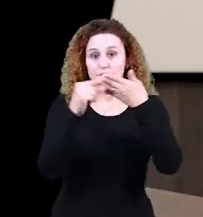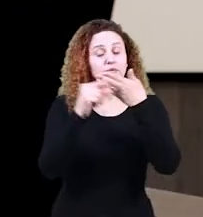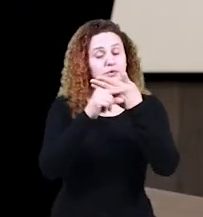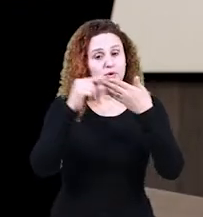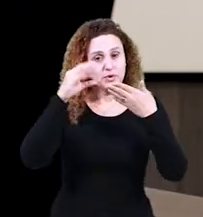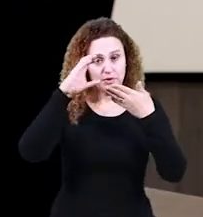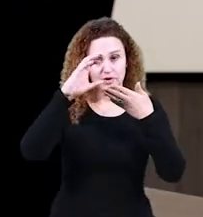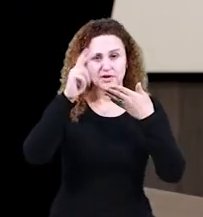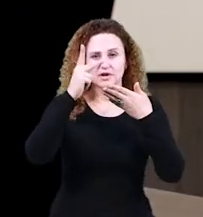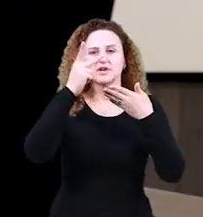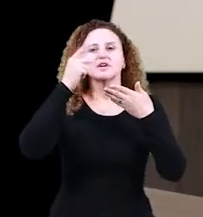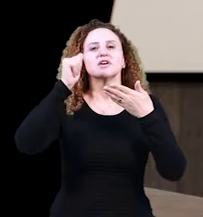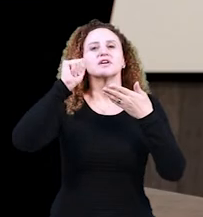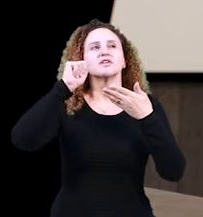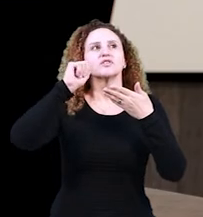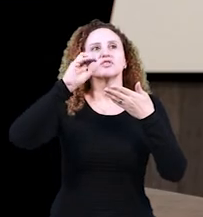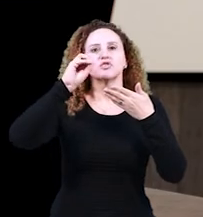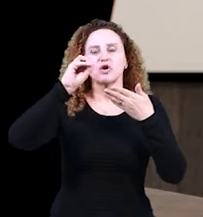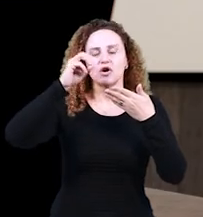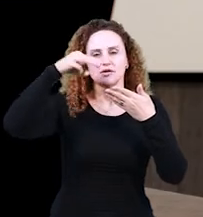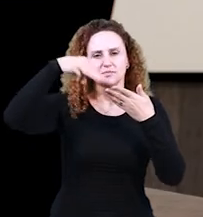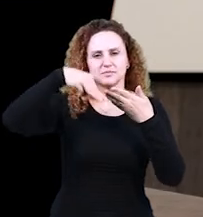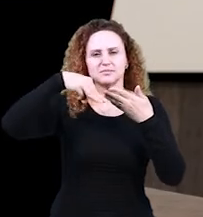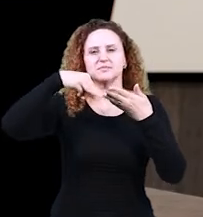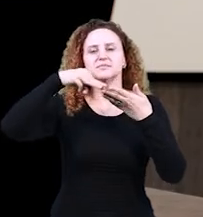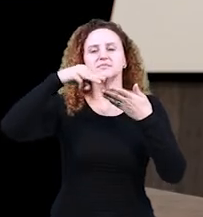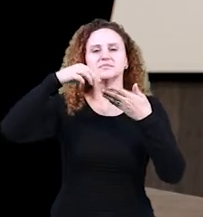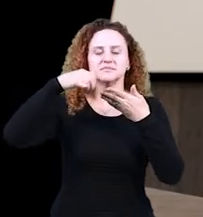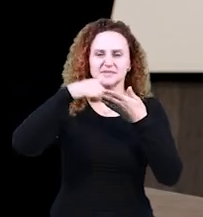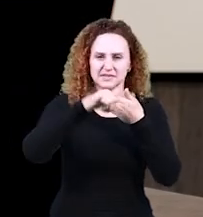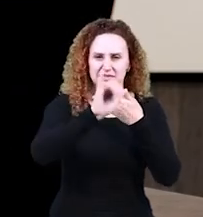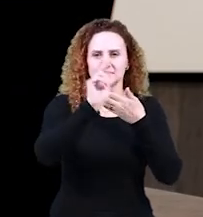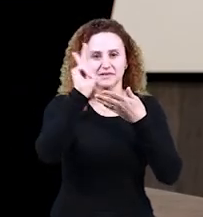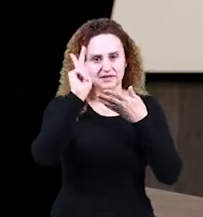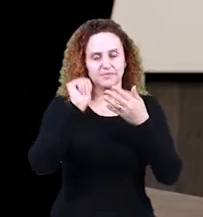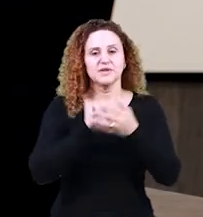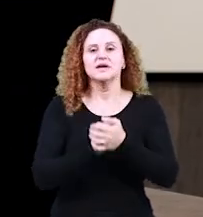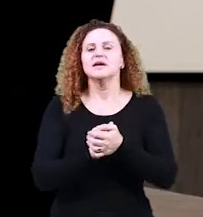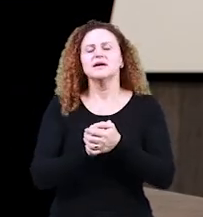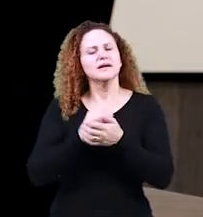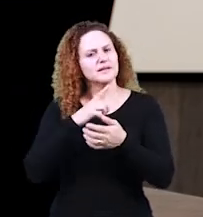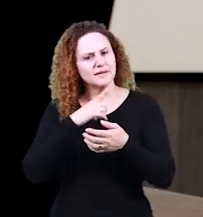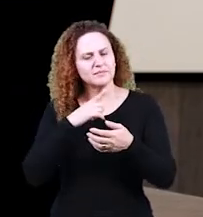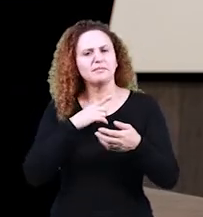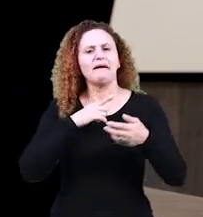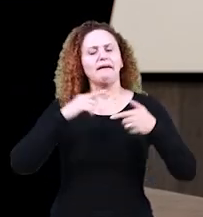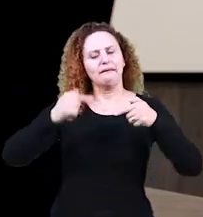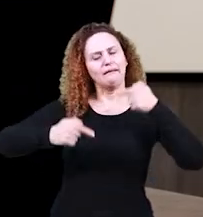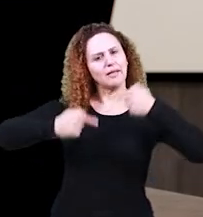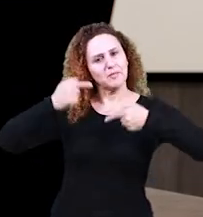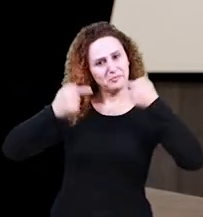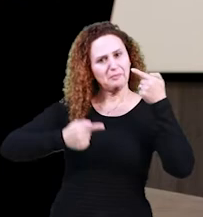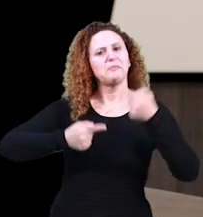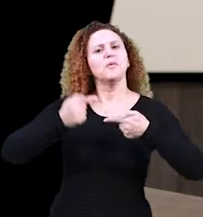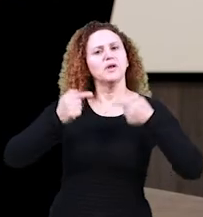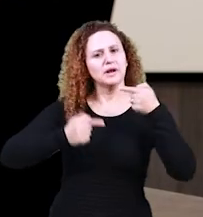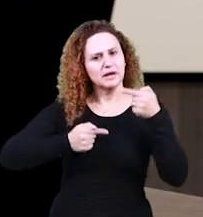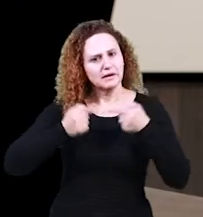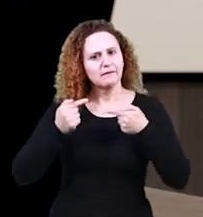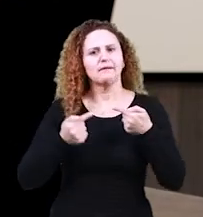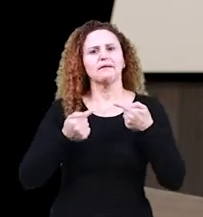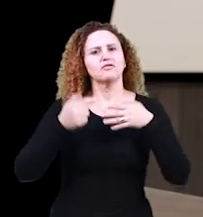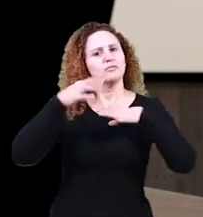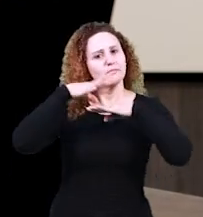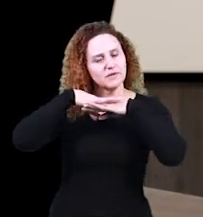gerativismo ele é além de linguiça ele é matemático e também é ativista político hoje em